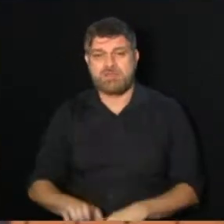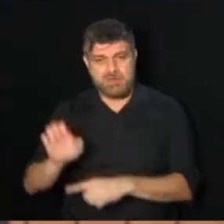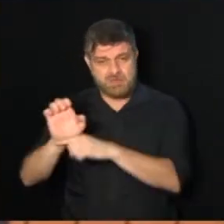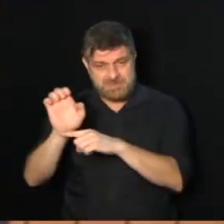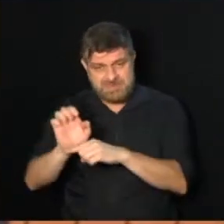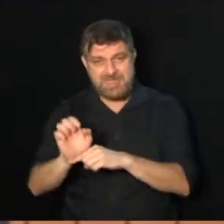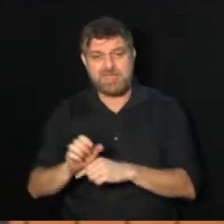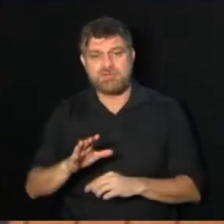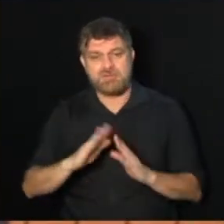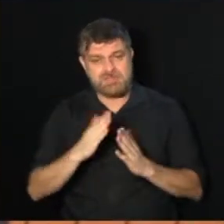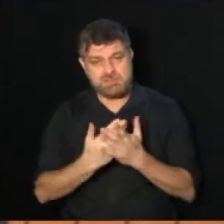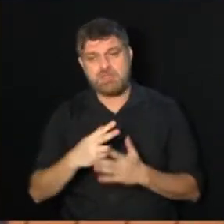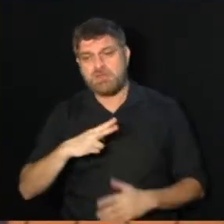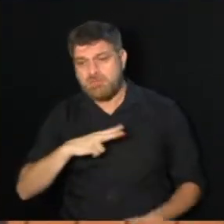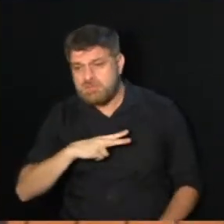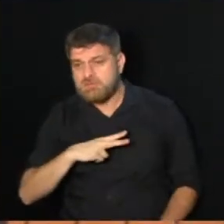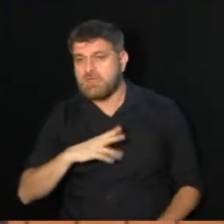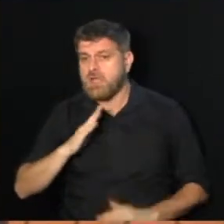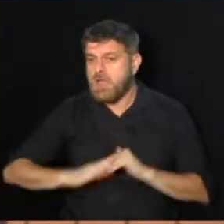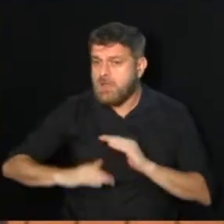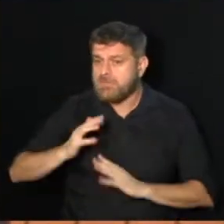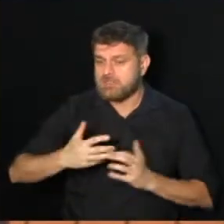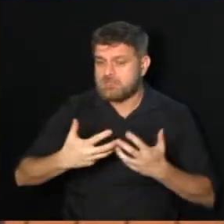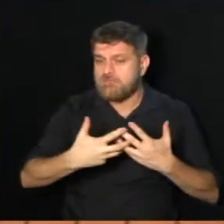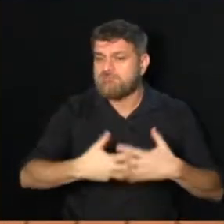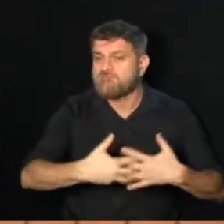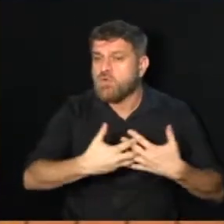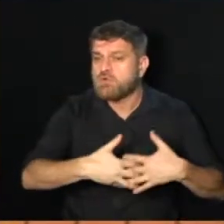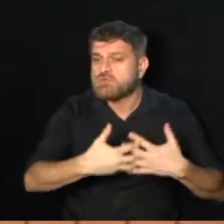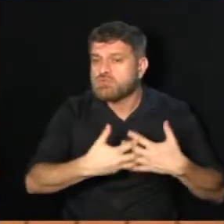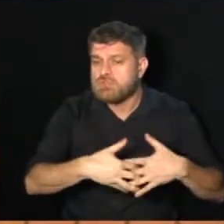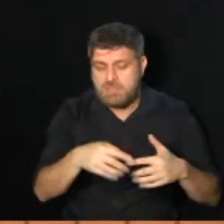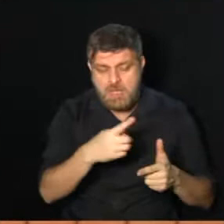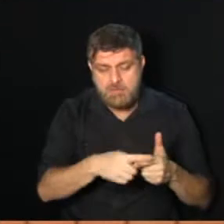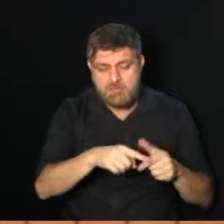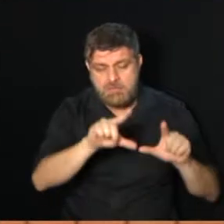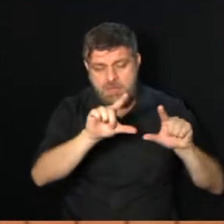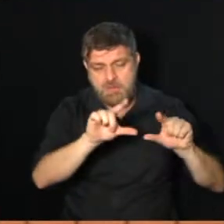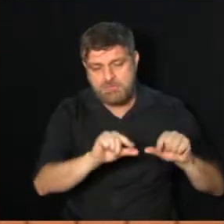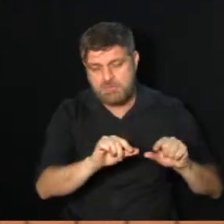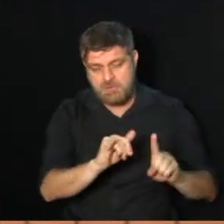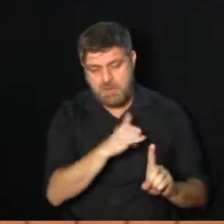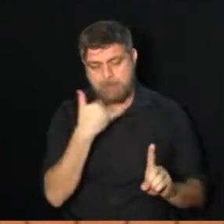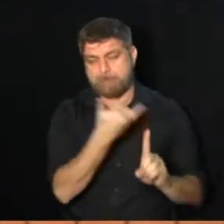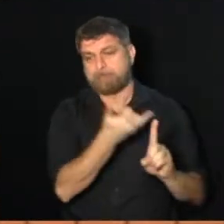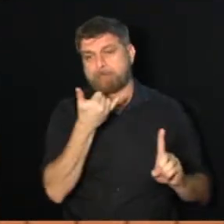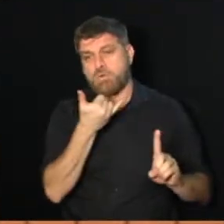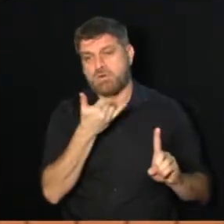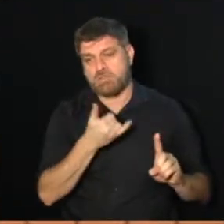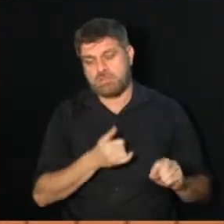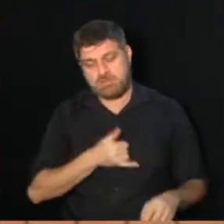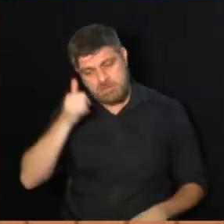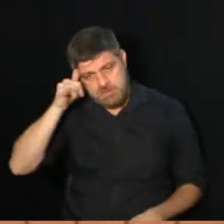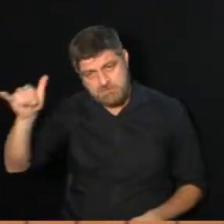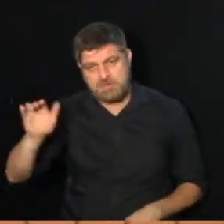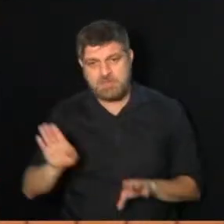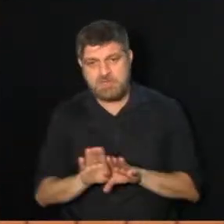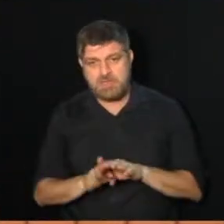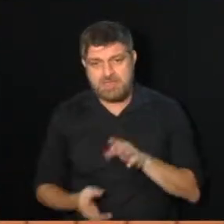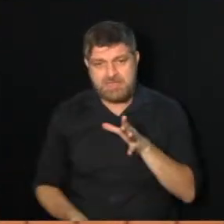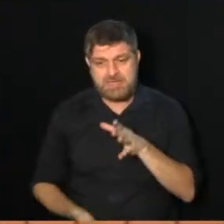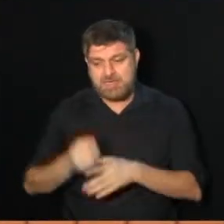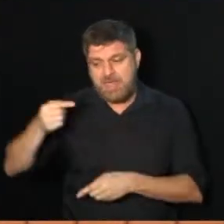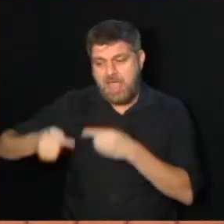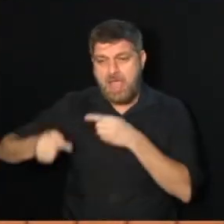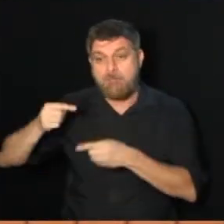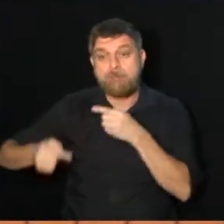escolas particulares, medidas efetivas para esse combate e para a implantação de uma política